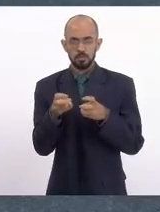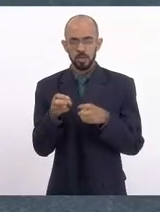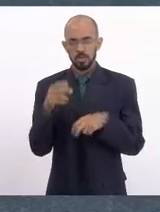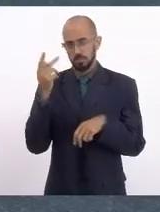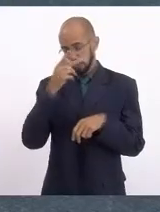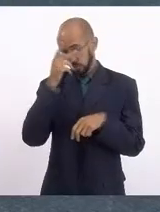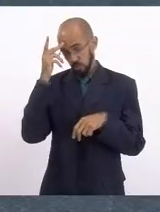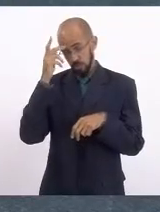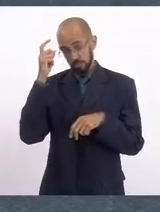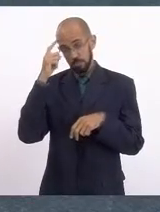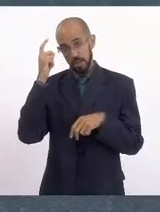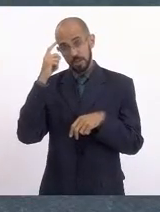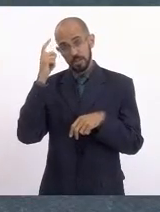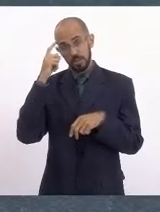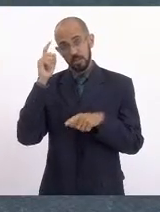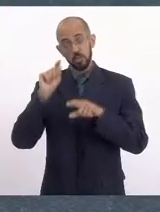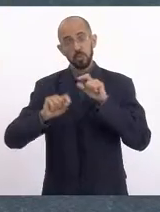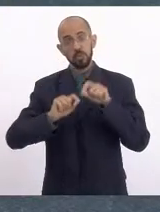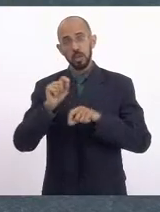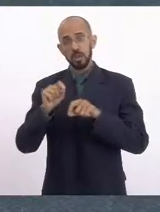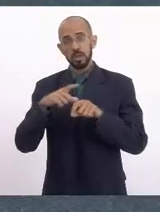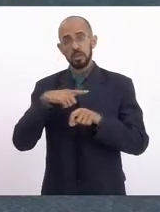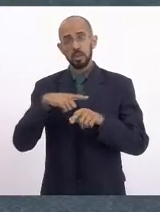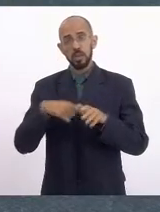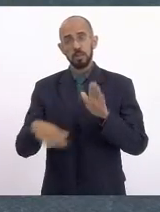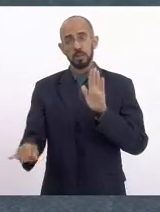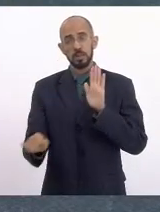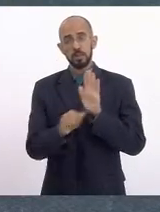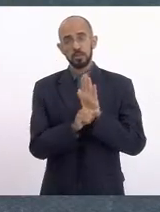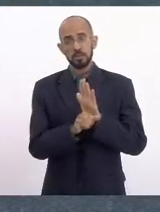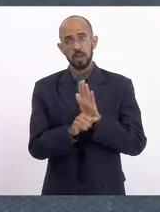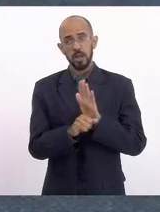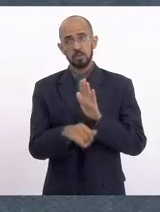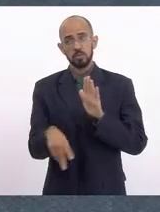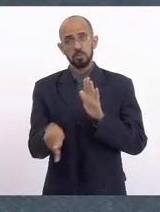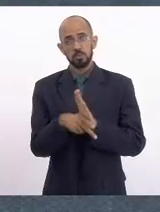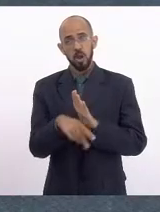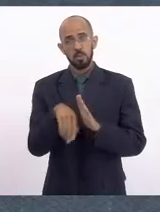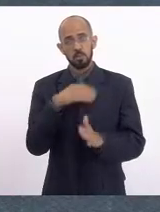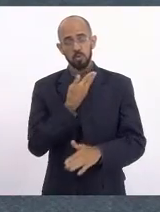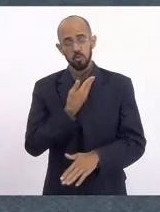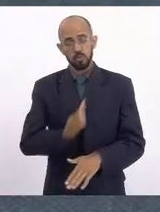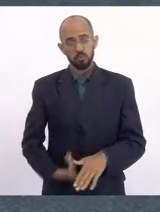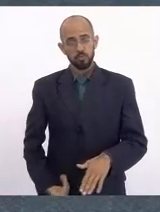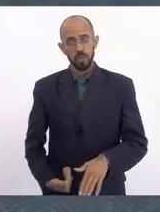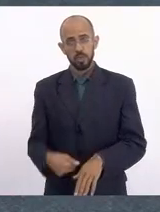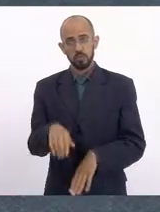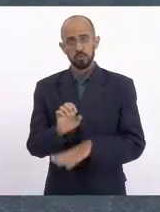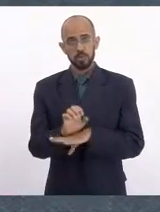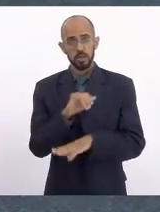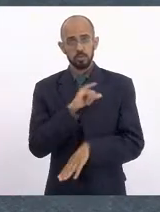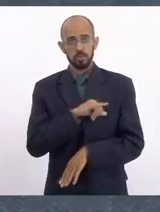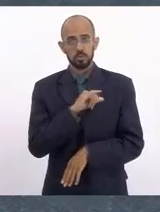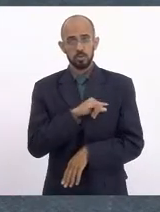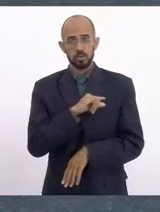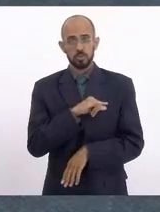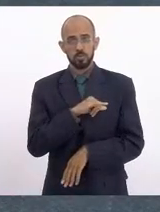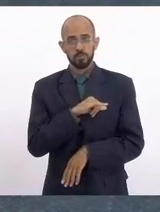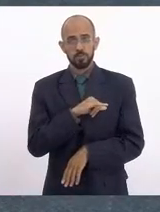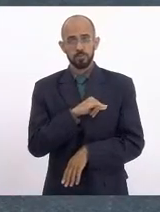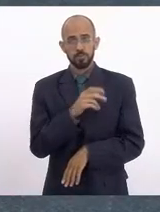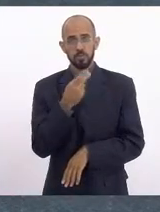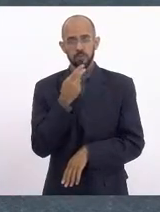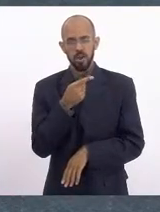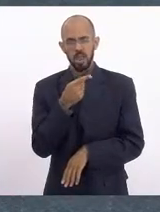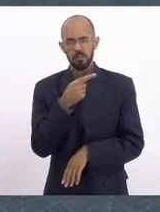acham que há uma identidade do governo federal com o estado do Rio de Janeiro e eu quero dizer o